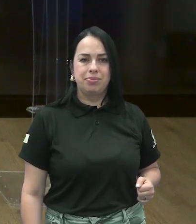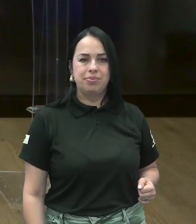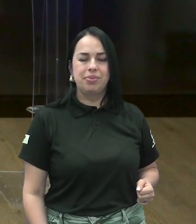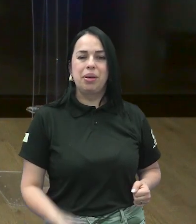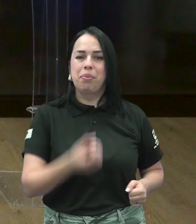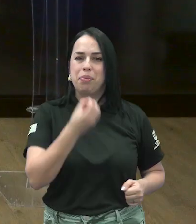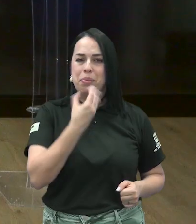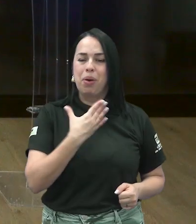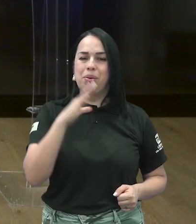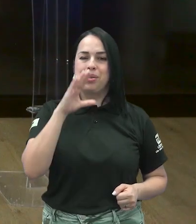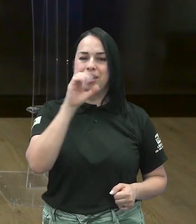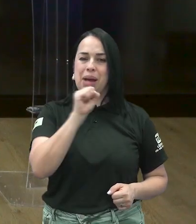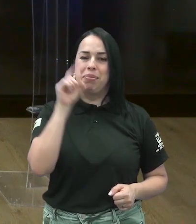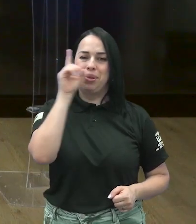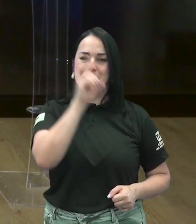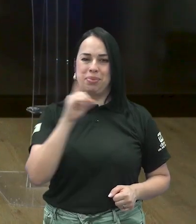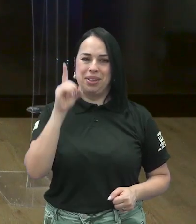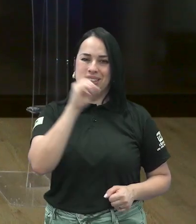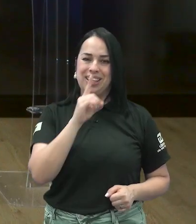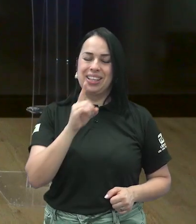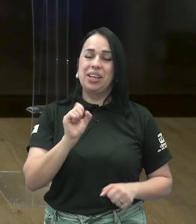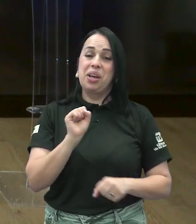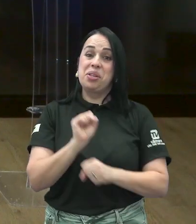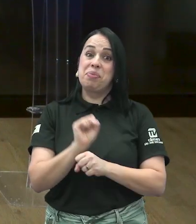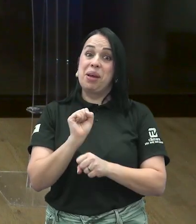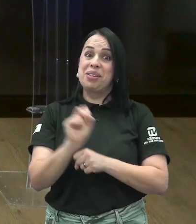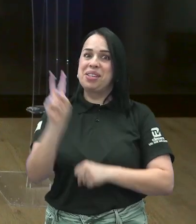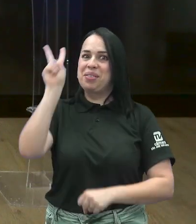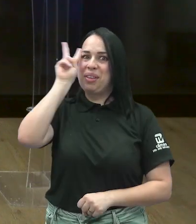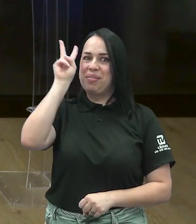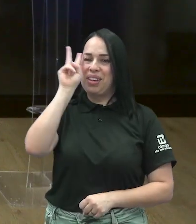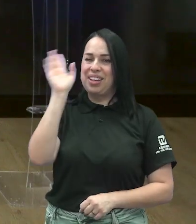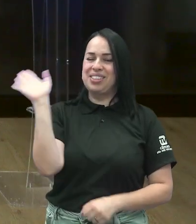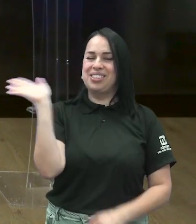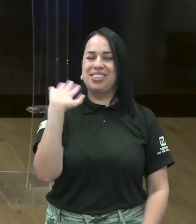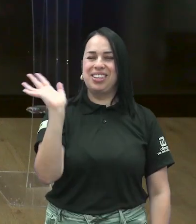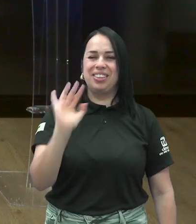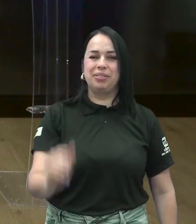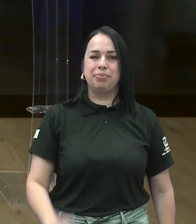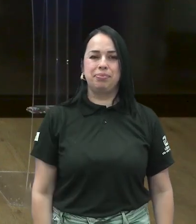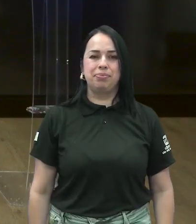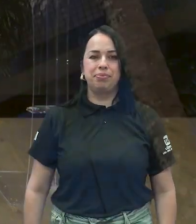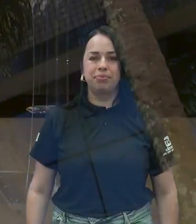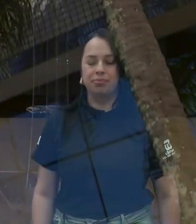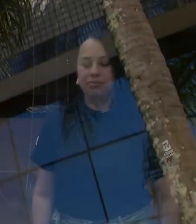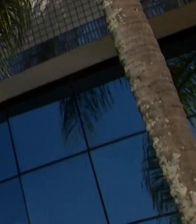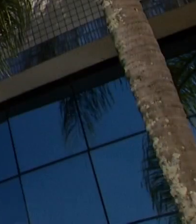SJC. Um ótimo fim de semana para você e eu te espero na segunda-feira. Tchau, tchau!